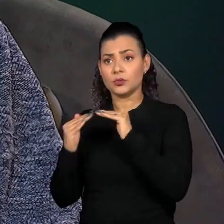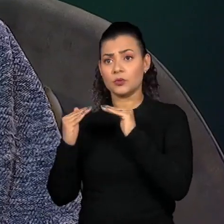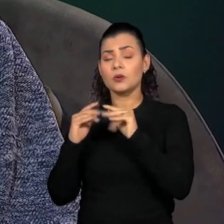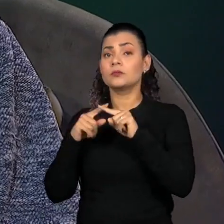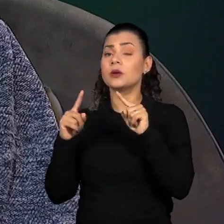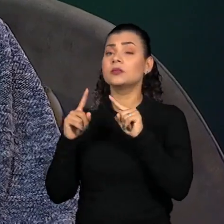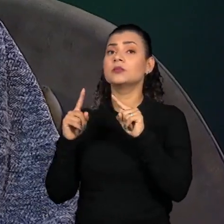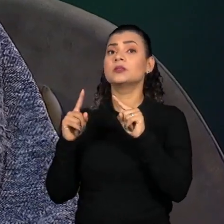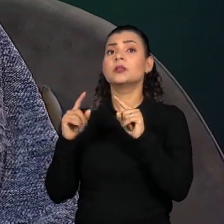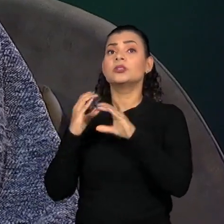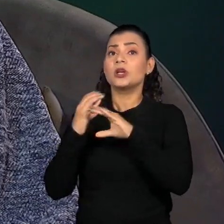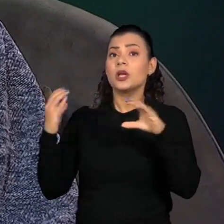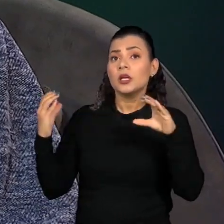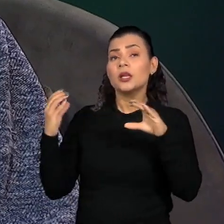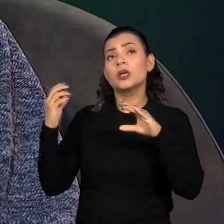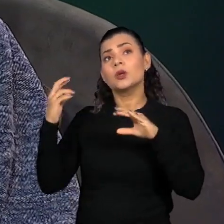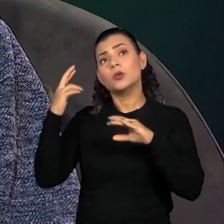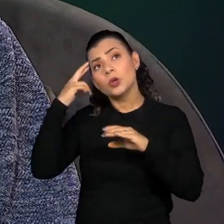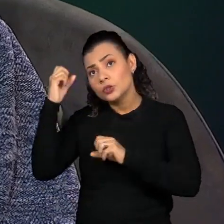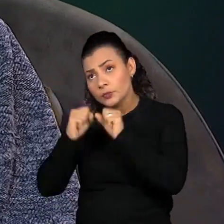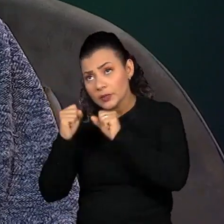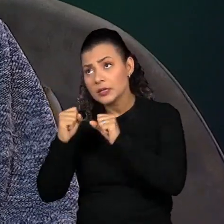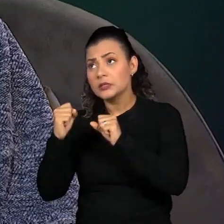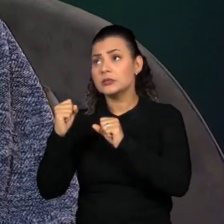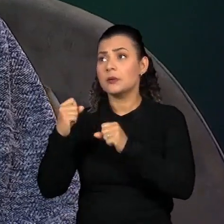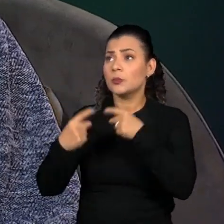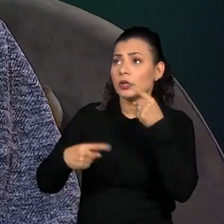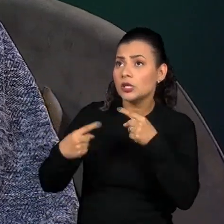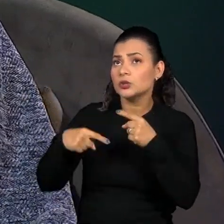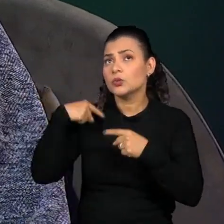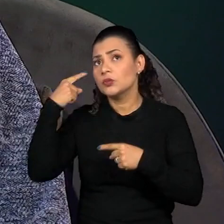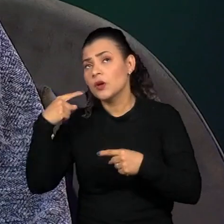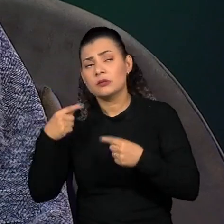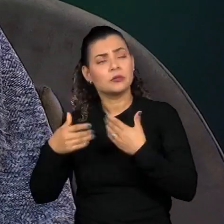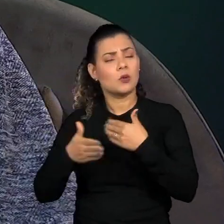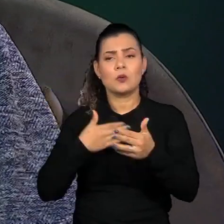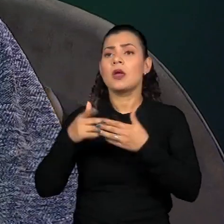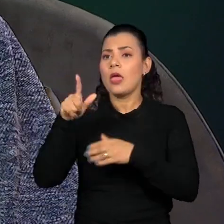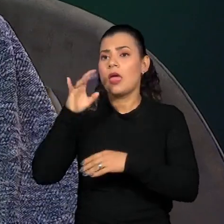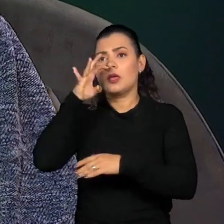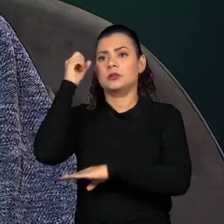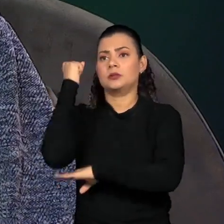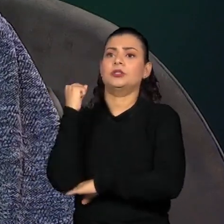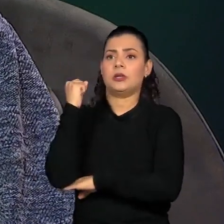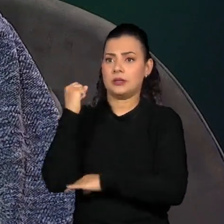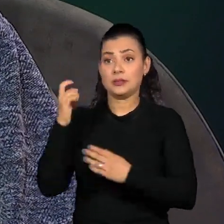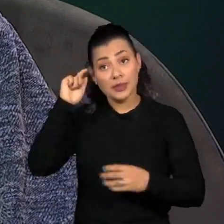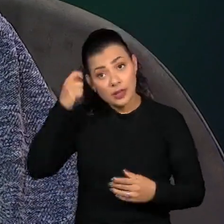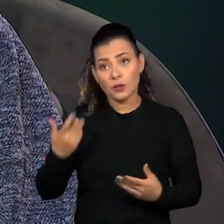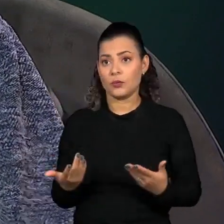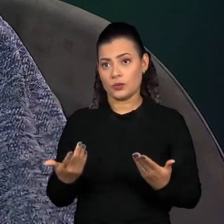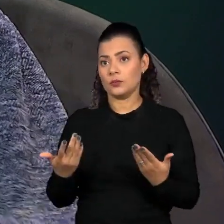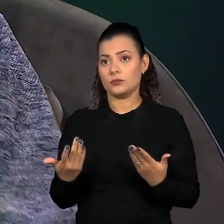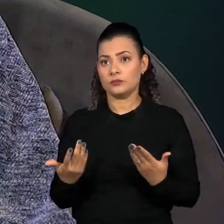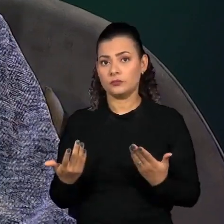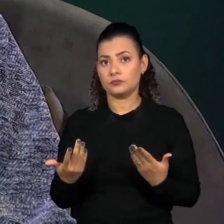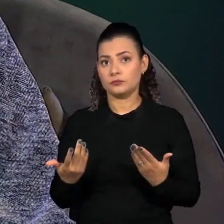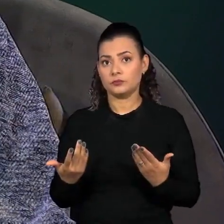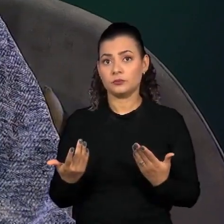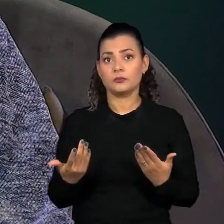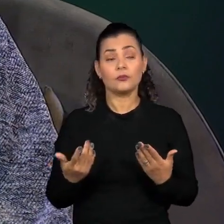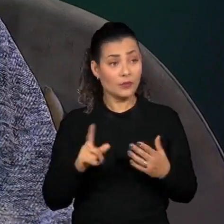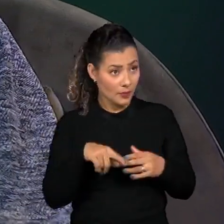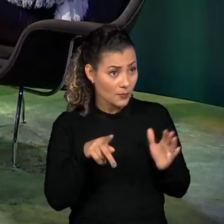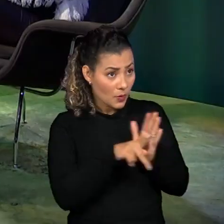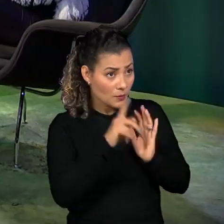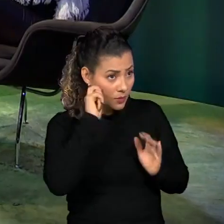ser engenheiro, ser empresário, ser político, ser tudo no Brasil é um ato de resistência. Para qualquer um? Para negro? Para negro, estou